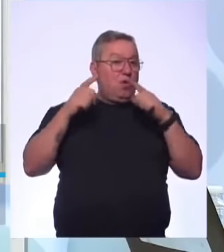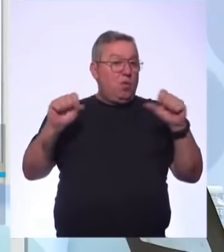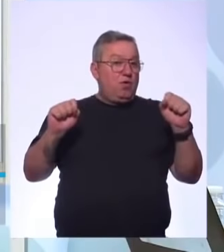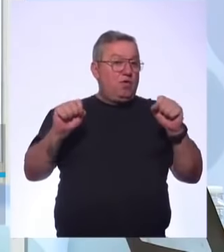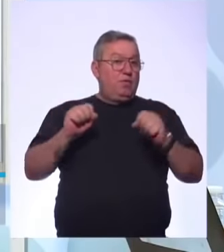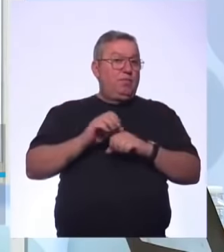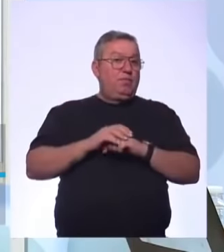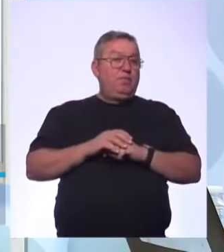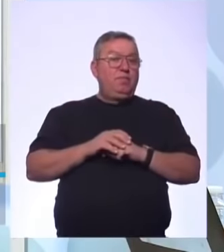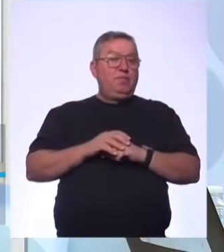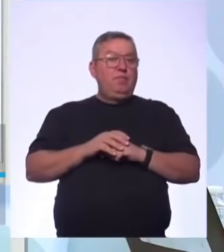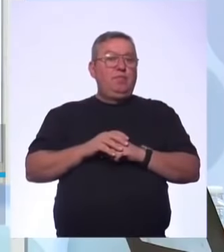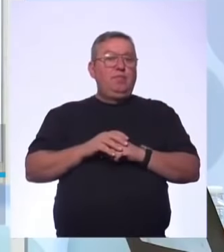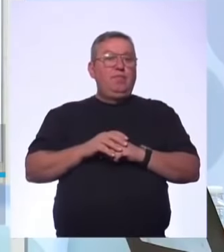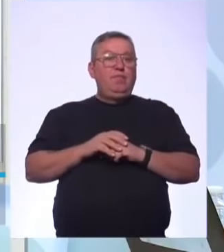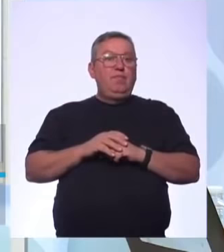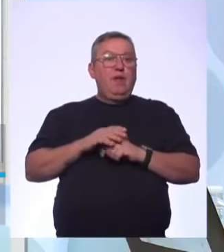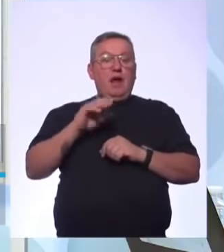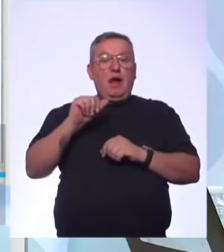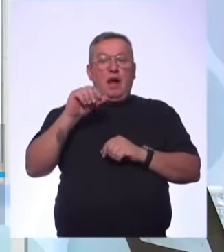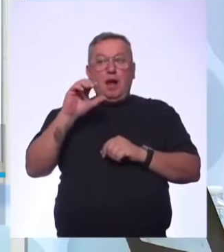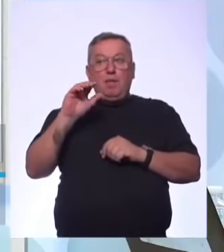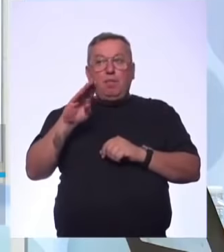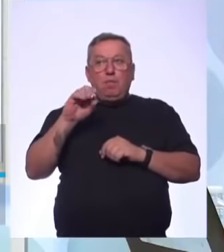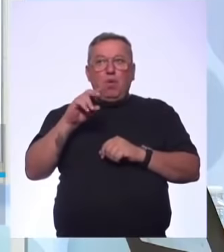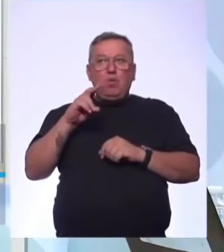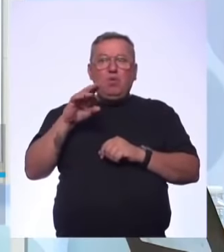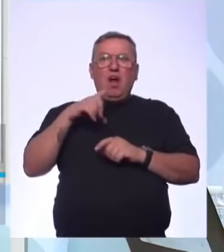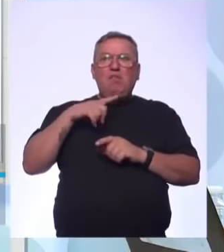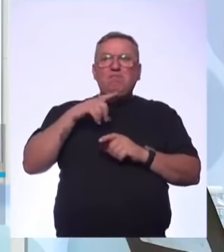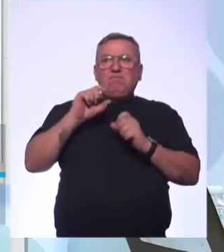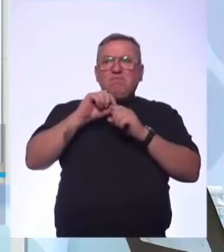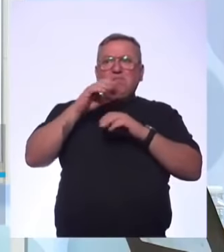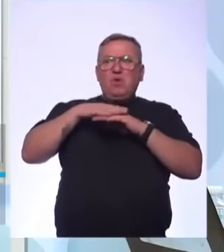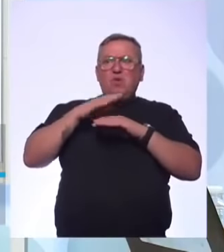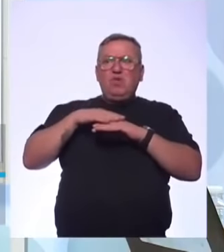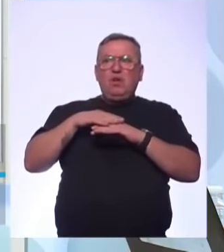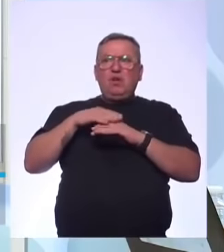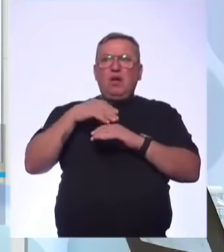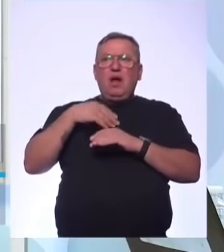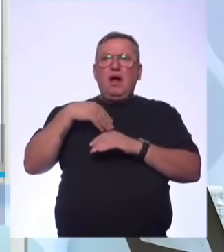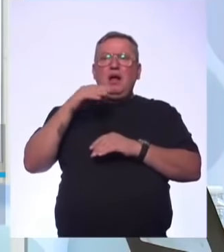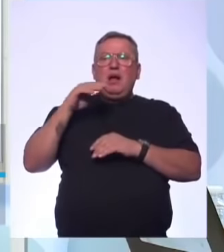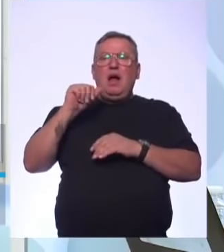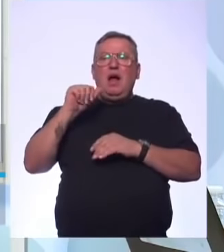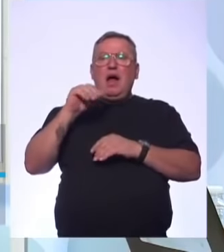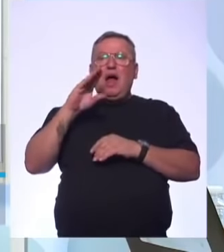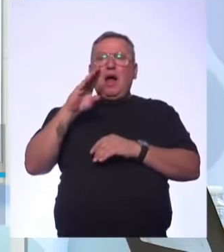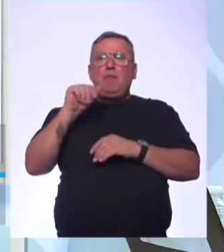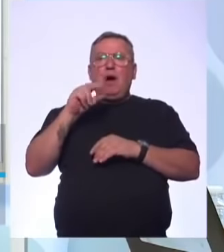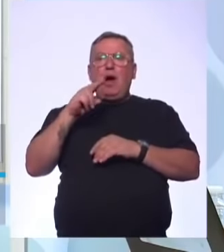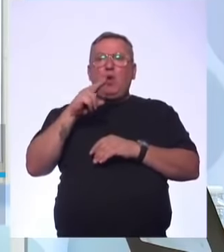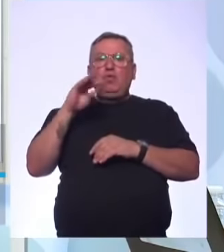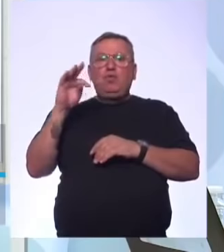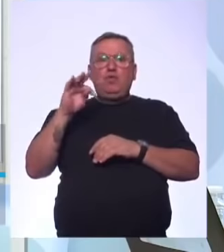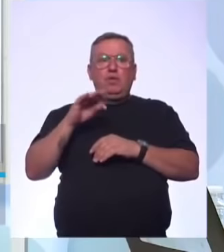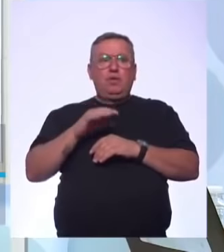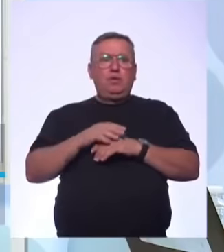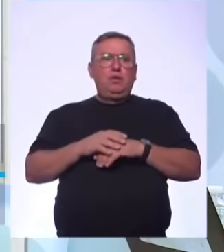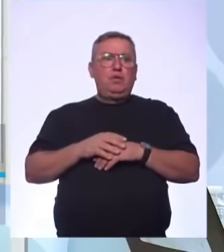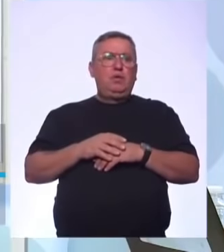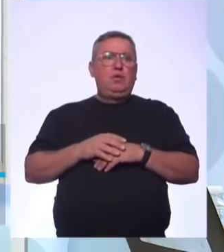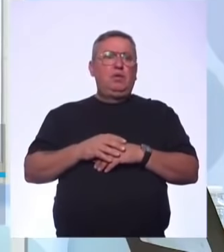about. Eu não vou saber escrever assim. Então, você cria um seu código, aquilo que você ouviu. Então, about, eu acho que eu ouvi assim,